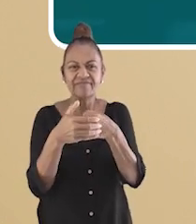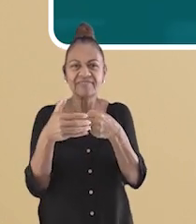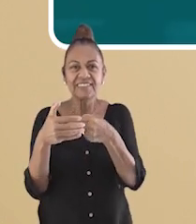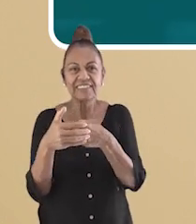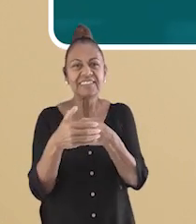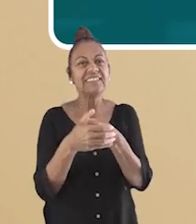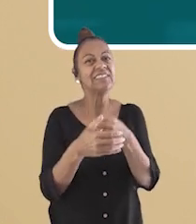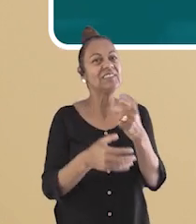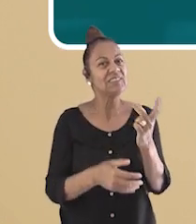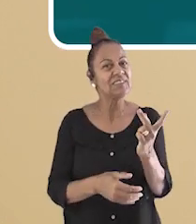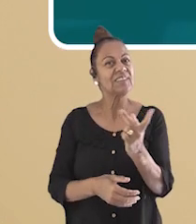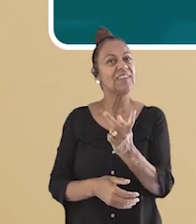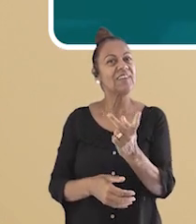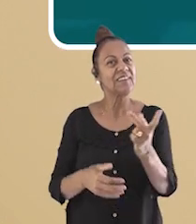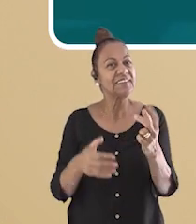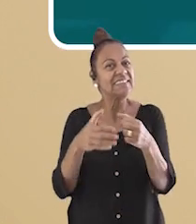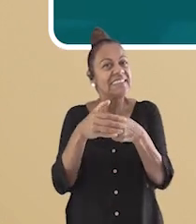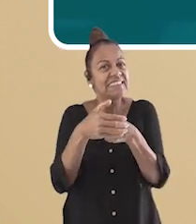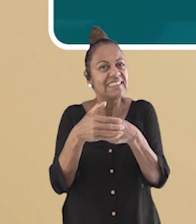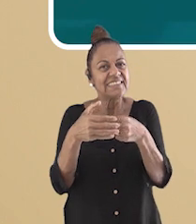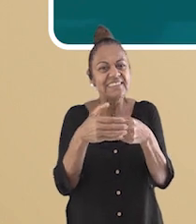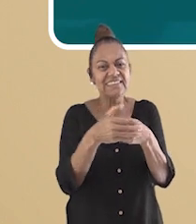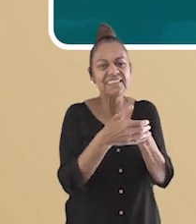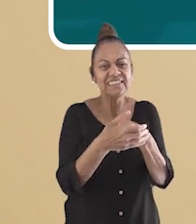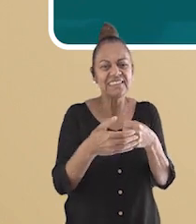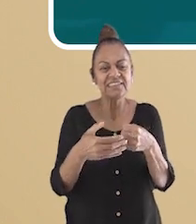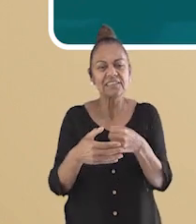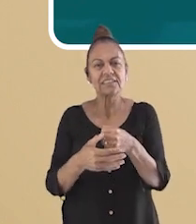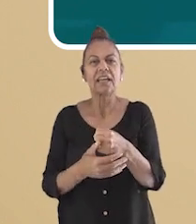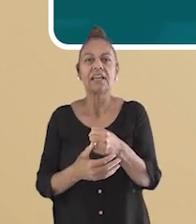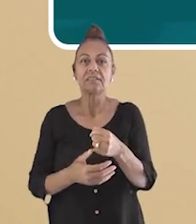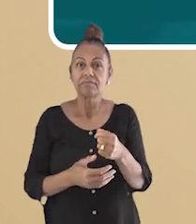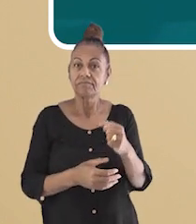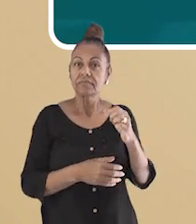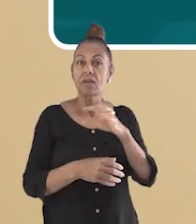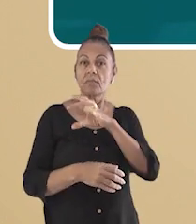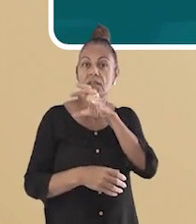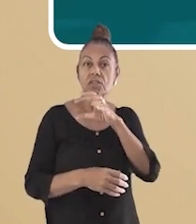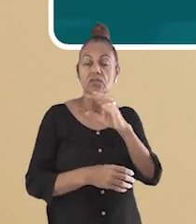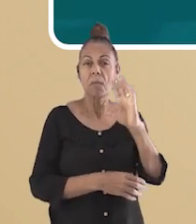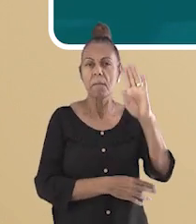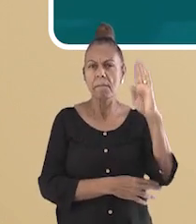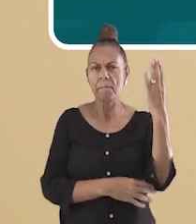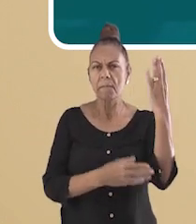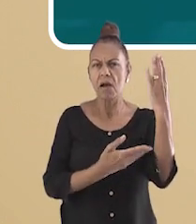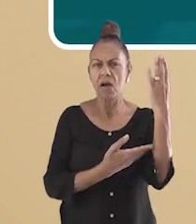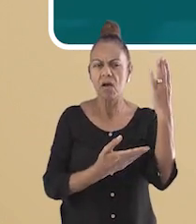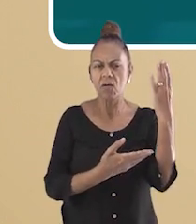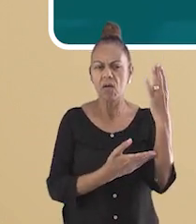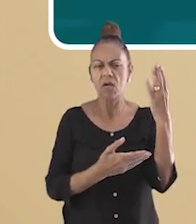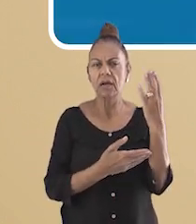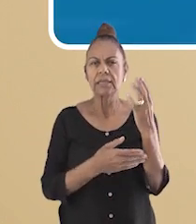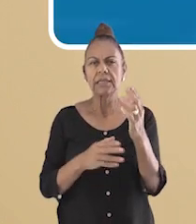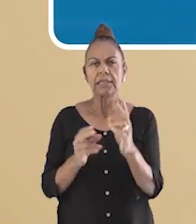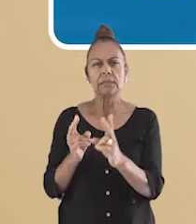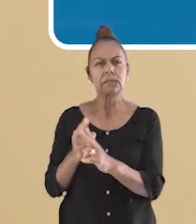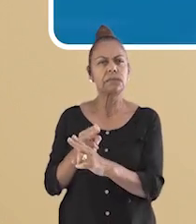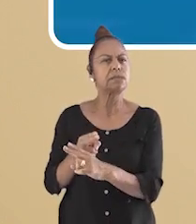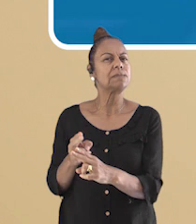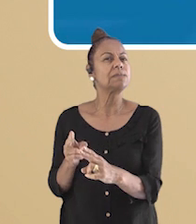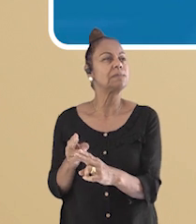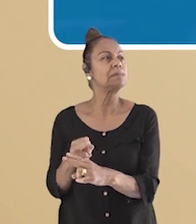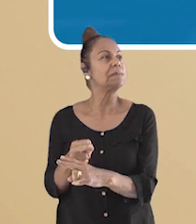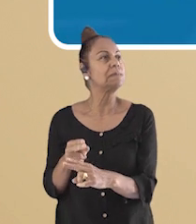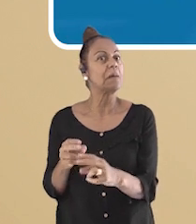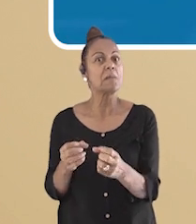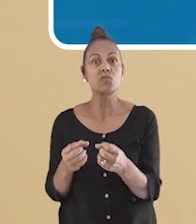ambiente. Eles fazem camuflagem, o bicho folha e bicho pau. Com bicho pau